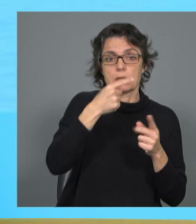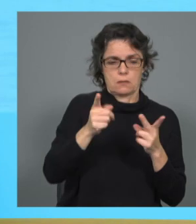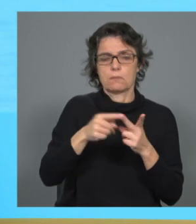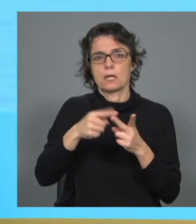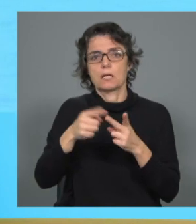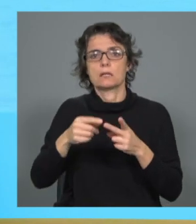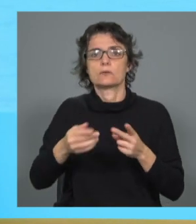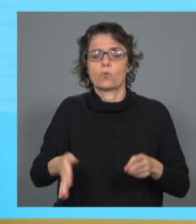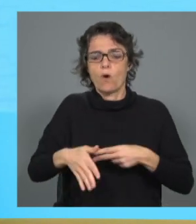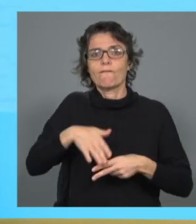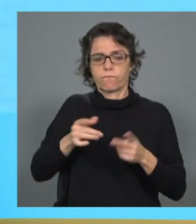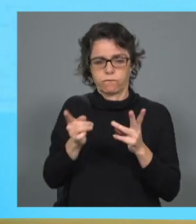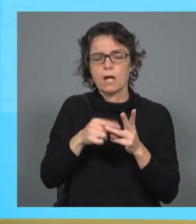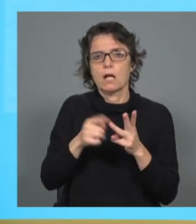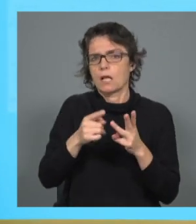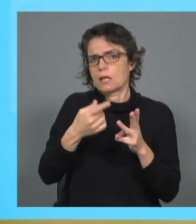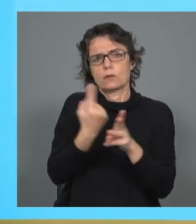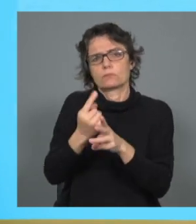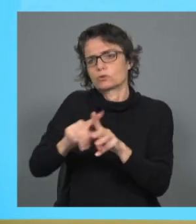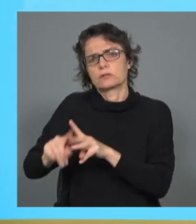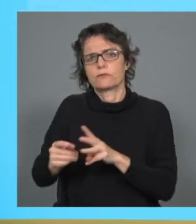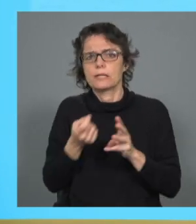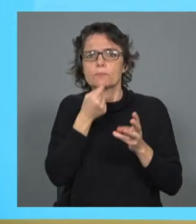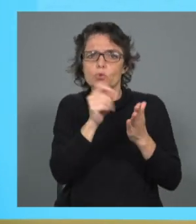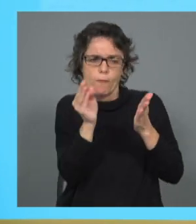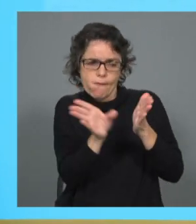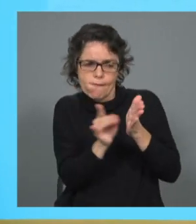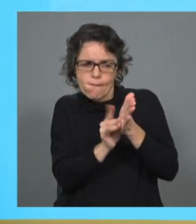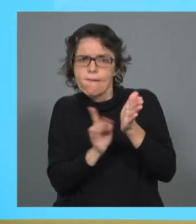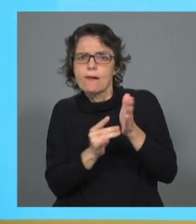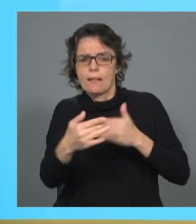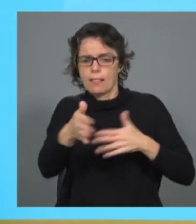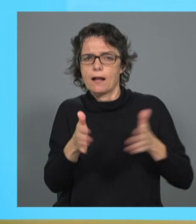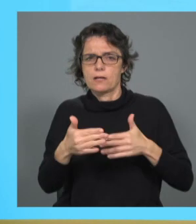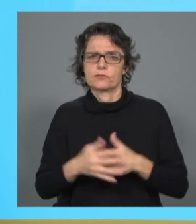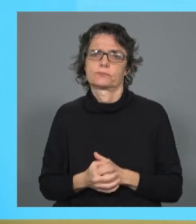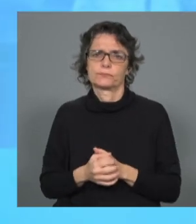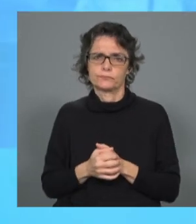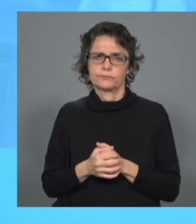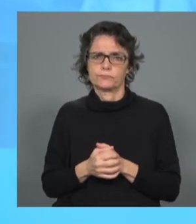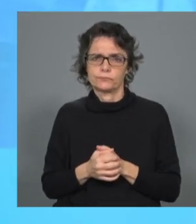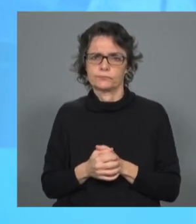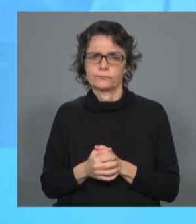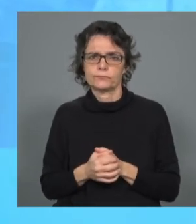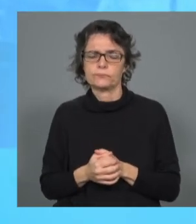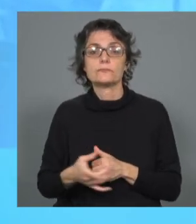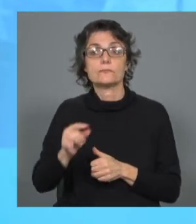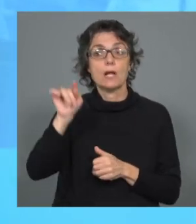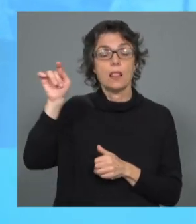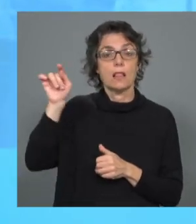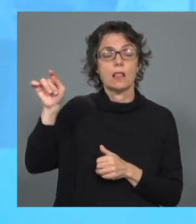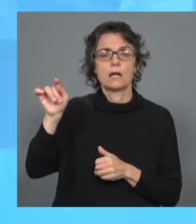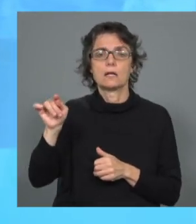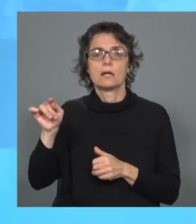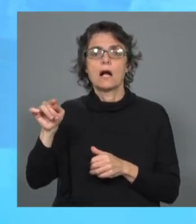as fraldas, onde é que estavam todas aquelas coisas que nós levámos e que nos tinham sido pedidas. E lá também existe esse ordenamento